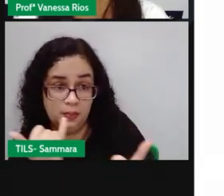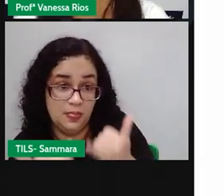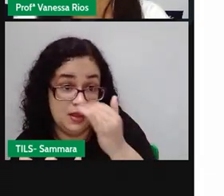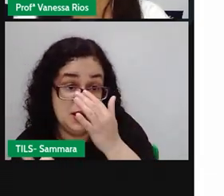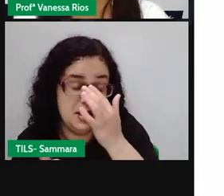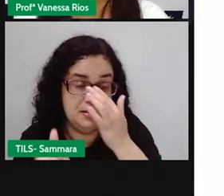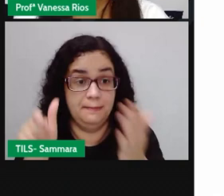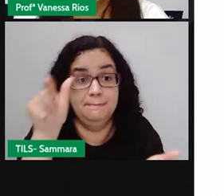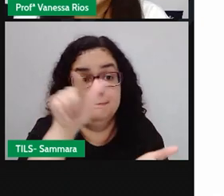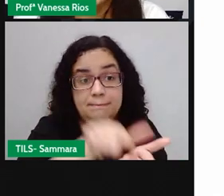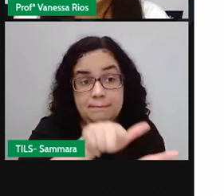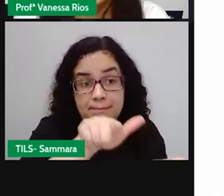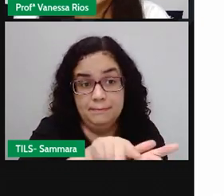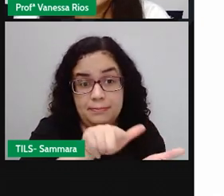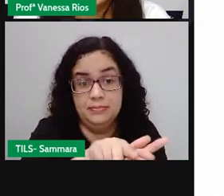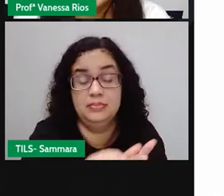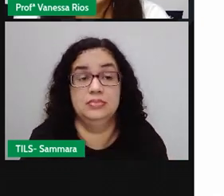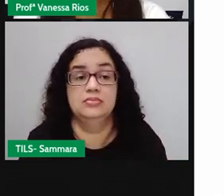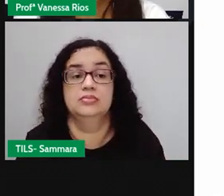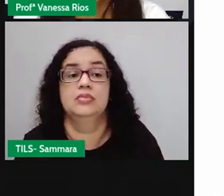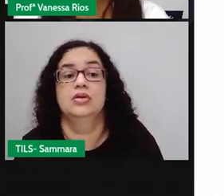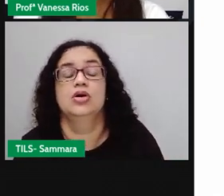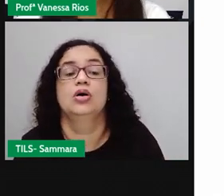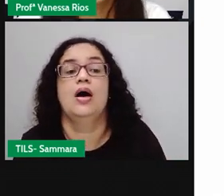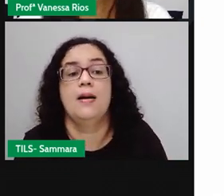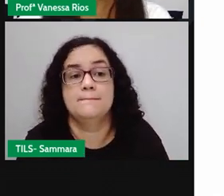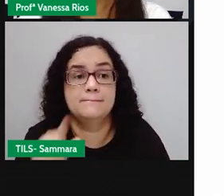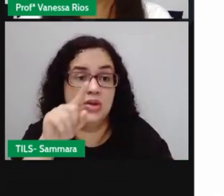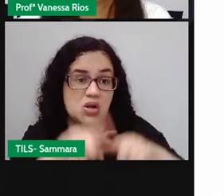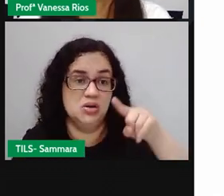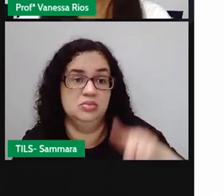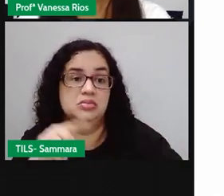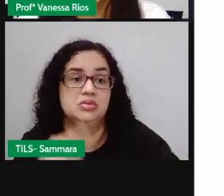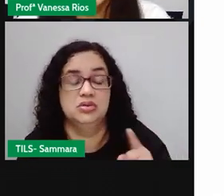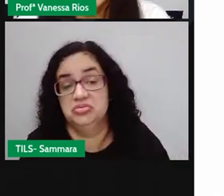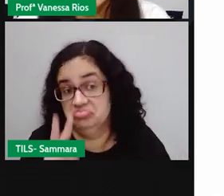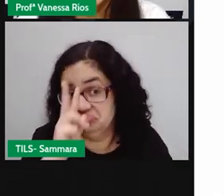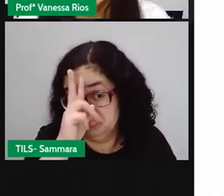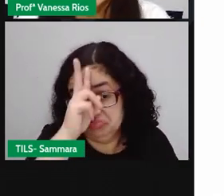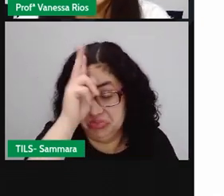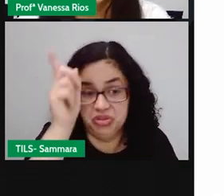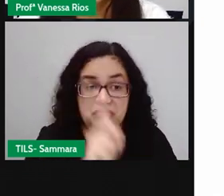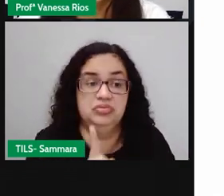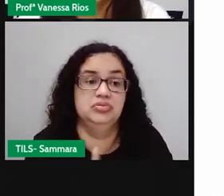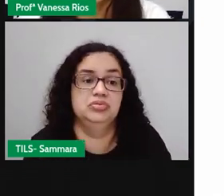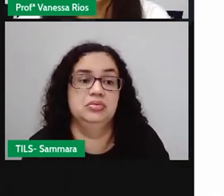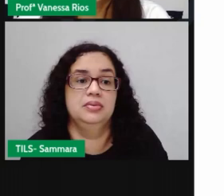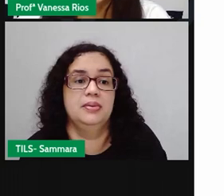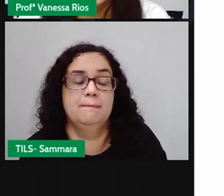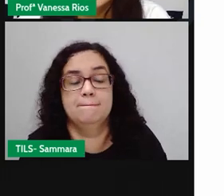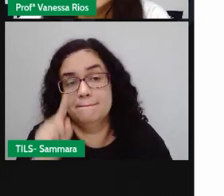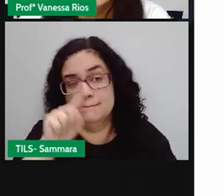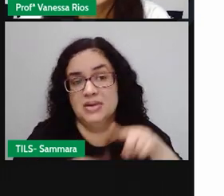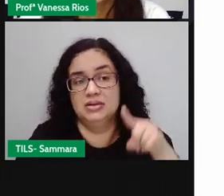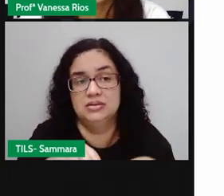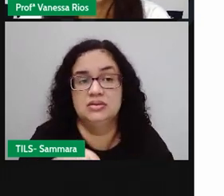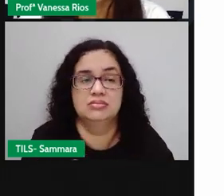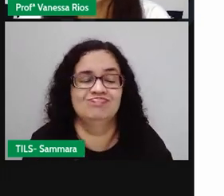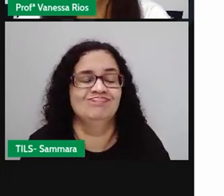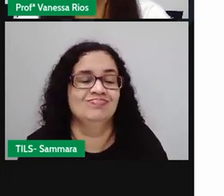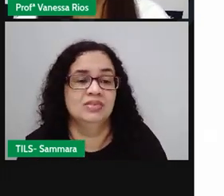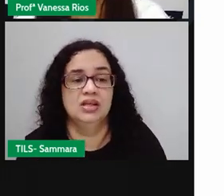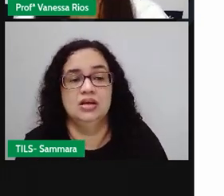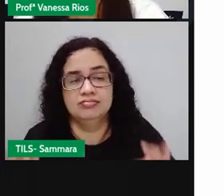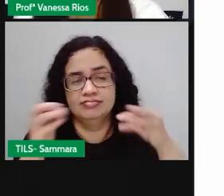de papel. O papel é um material que não oferece muita resistência, né? Ele é um material mais sensível, né?